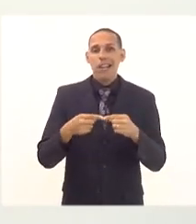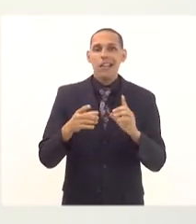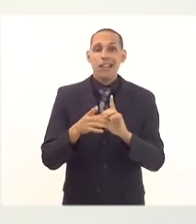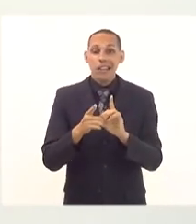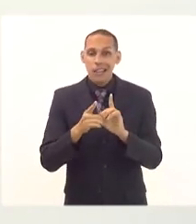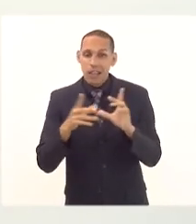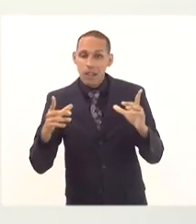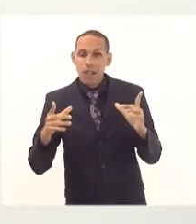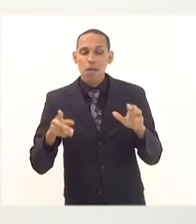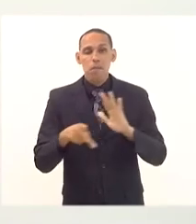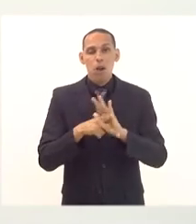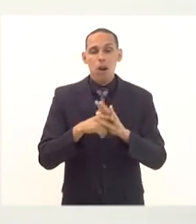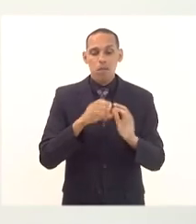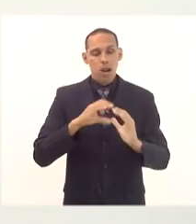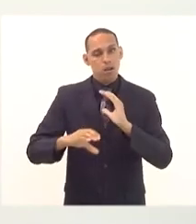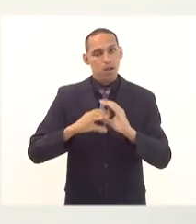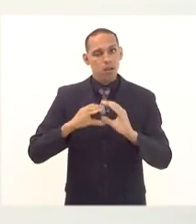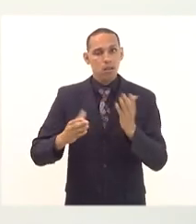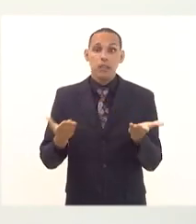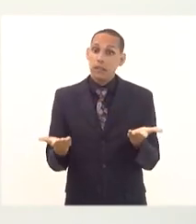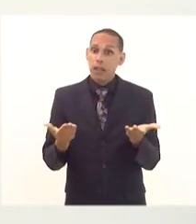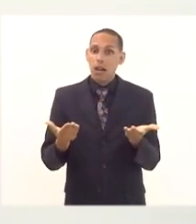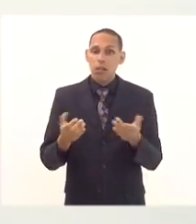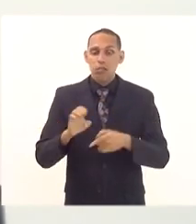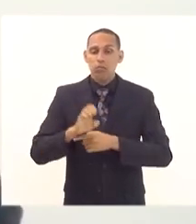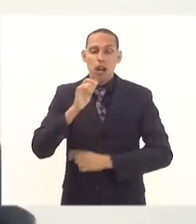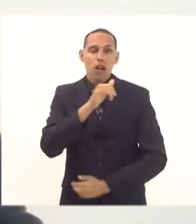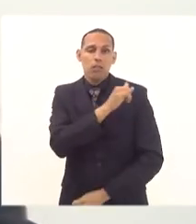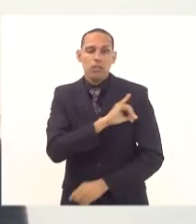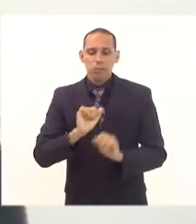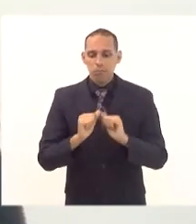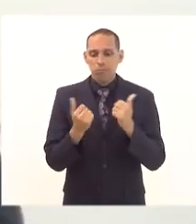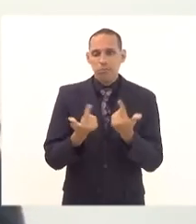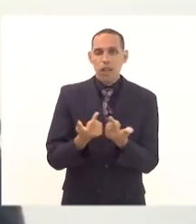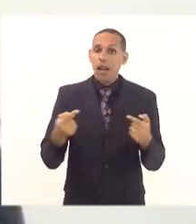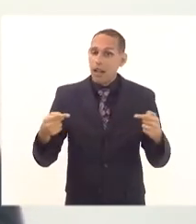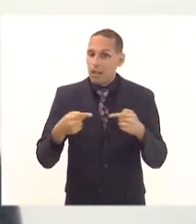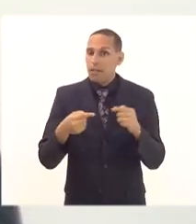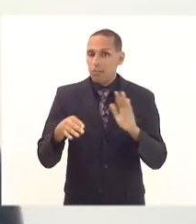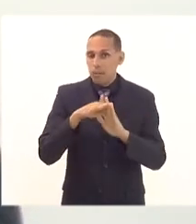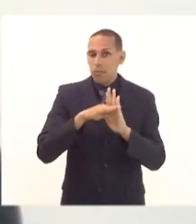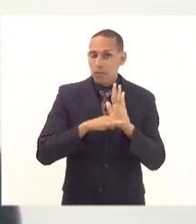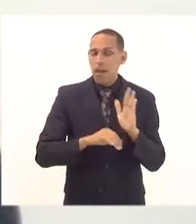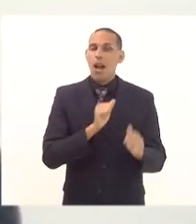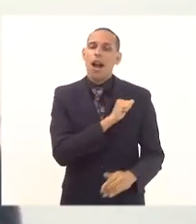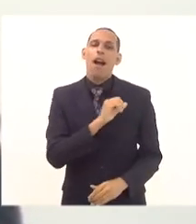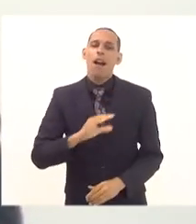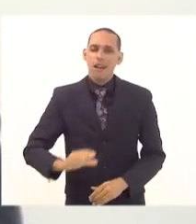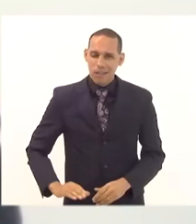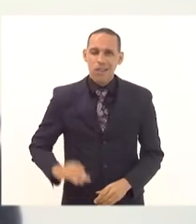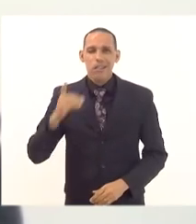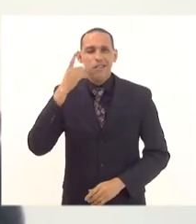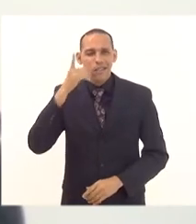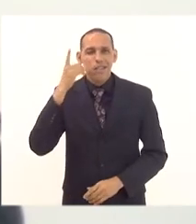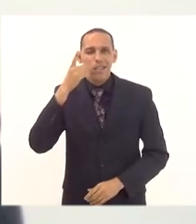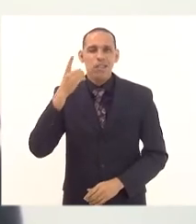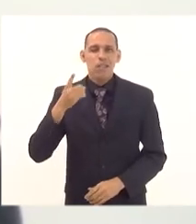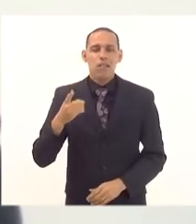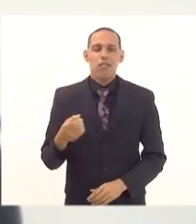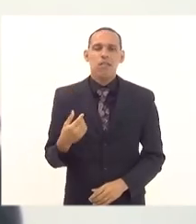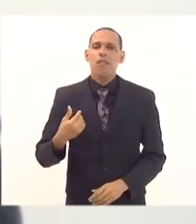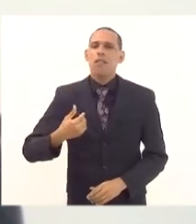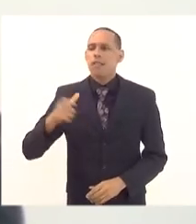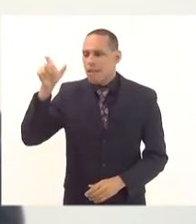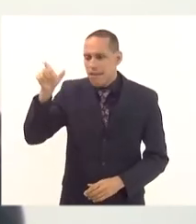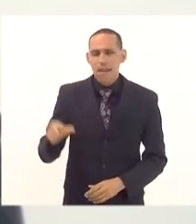democracia a democratização da comunicação do Estado do Rio de Janeiro e Assembleia Legislativa estar essa falta o André Ceciliano quero que dar o devido crédito